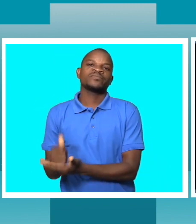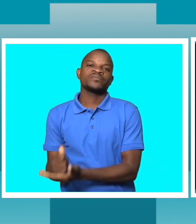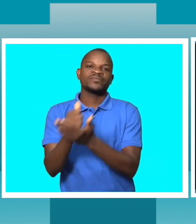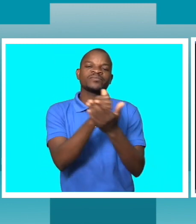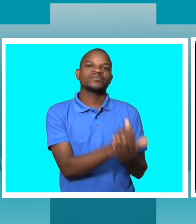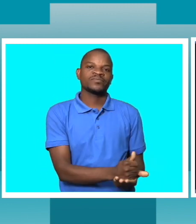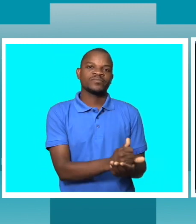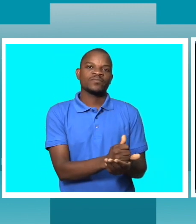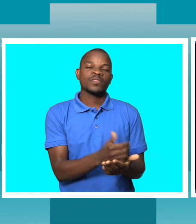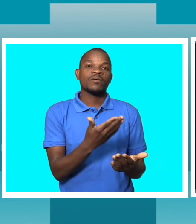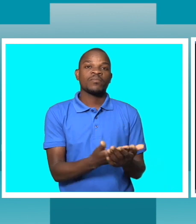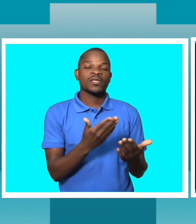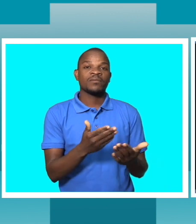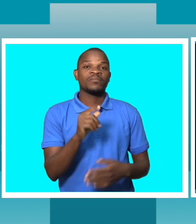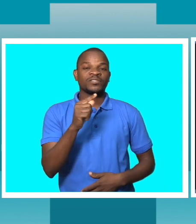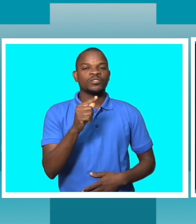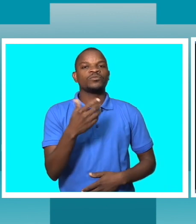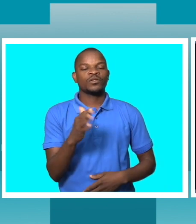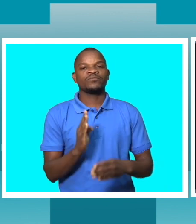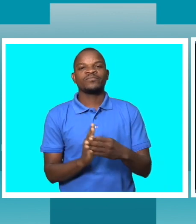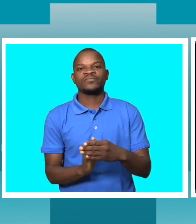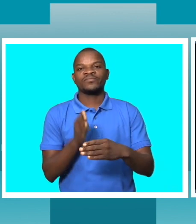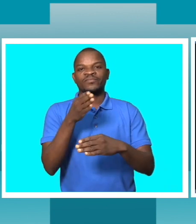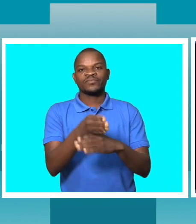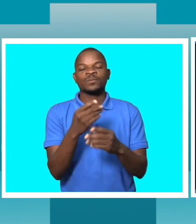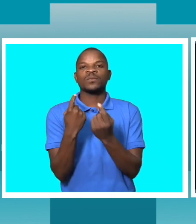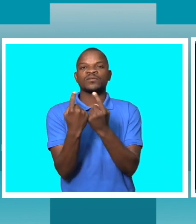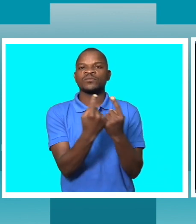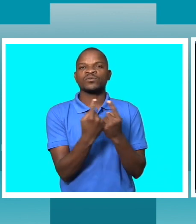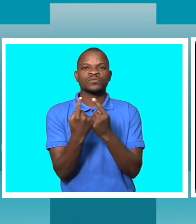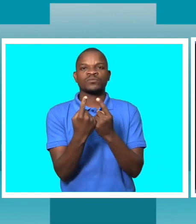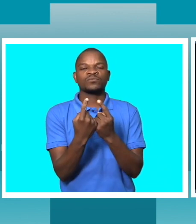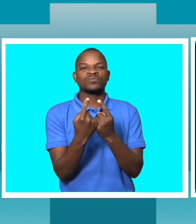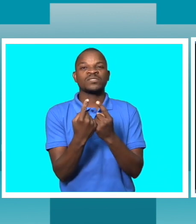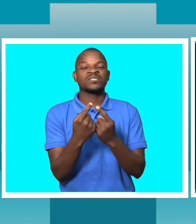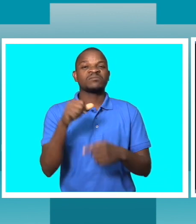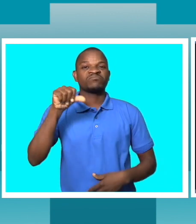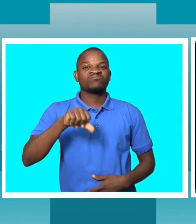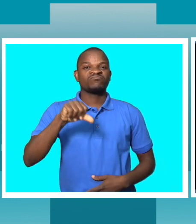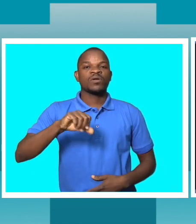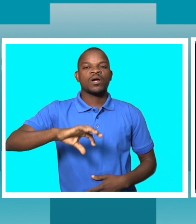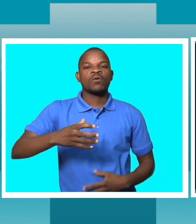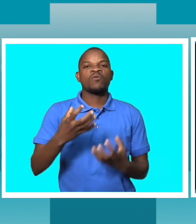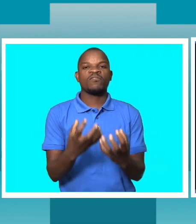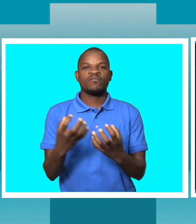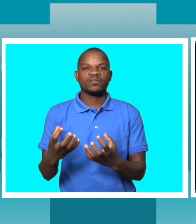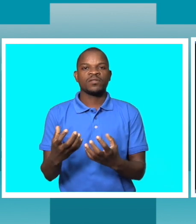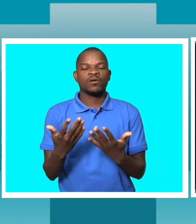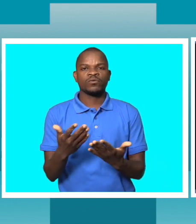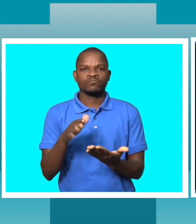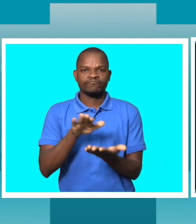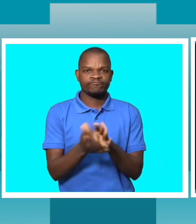investiu para que Chiboto saísse da situação de grave problema de água.